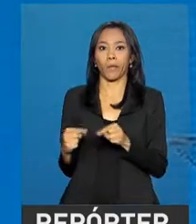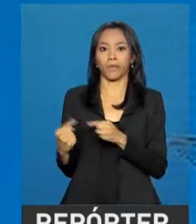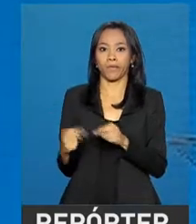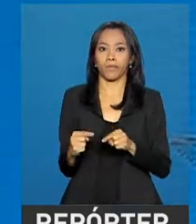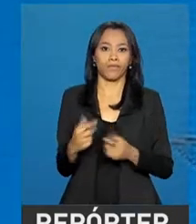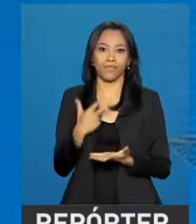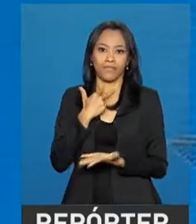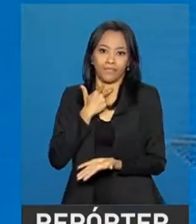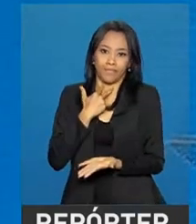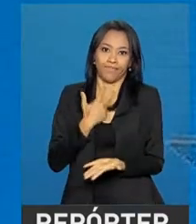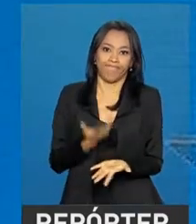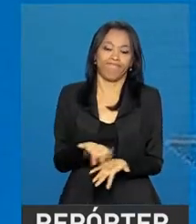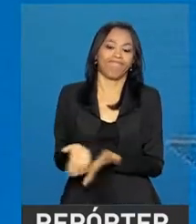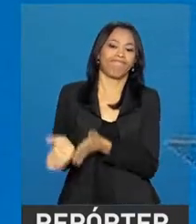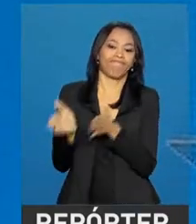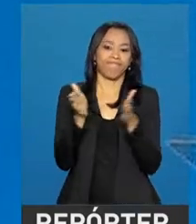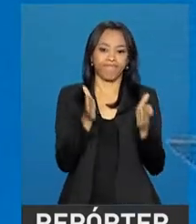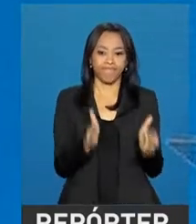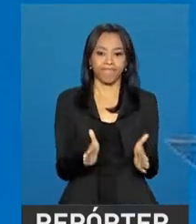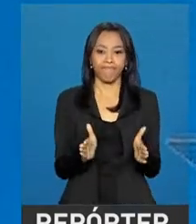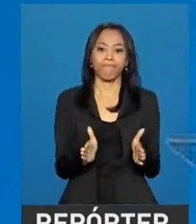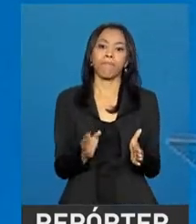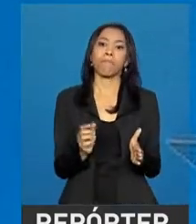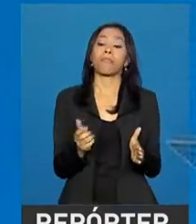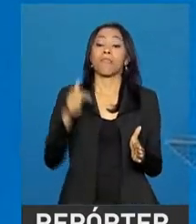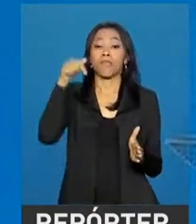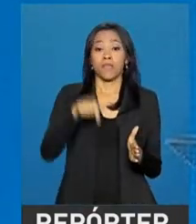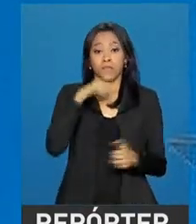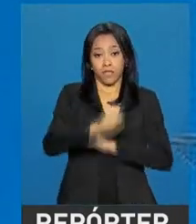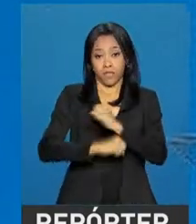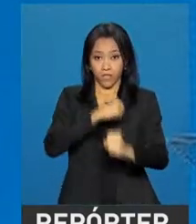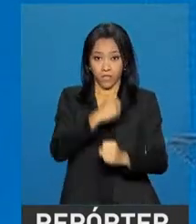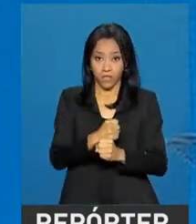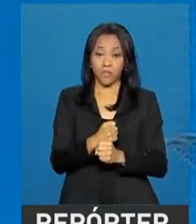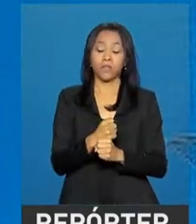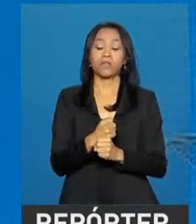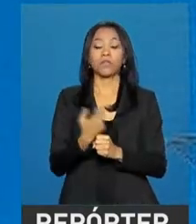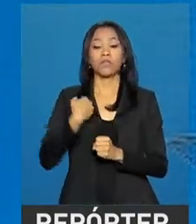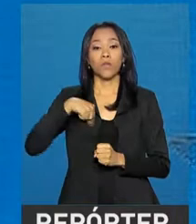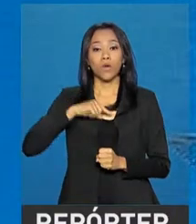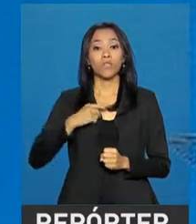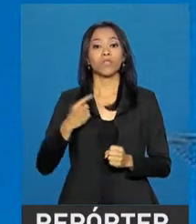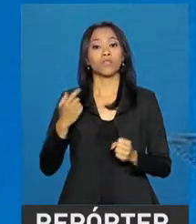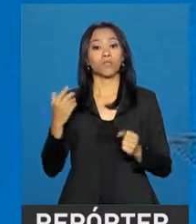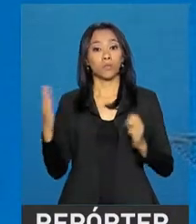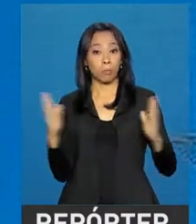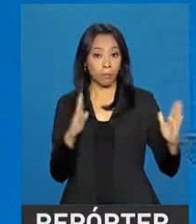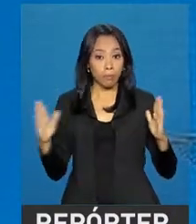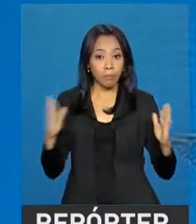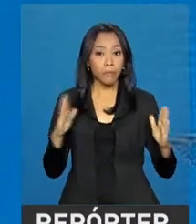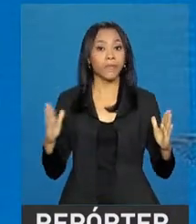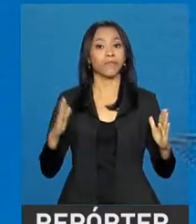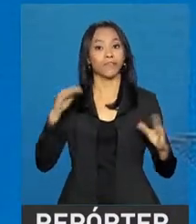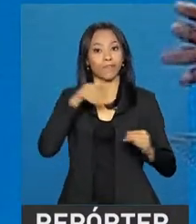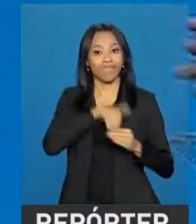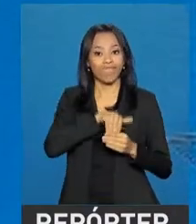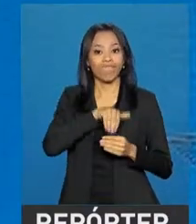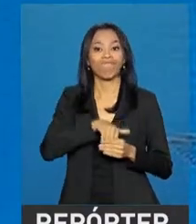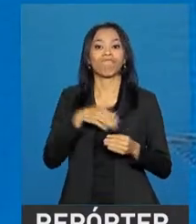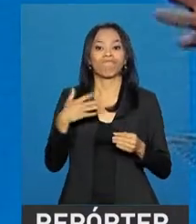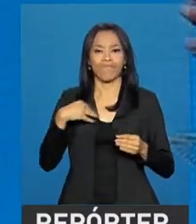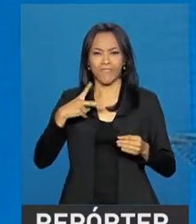este ano nós estamos entrando num período eleitoral não é haverá